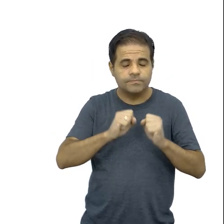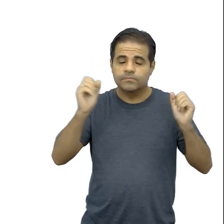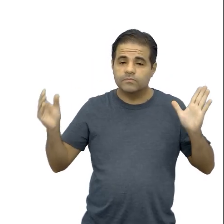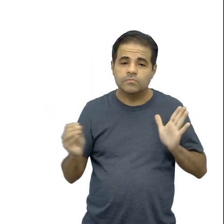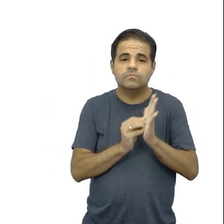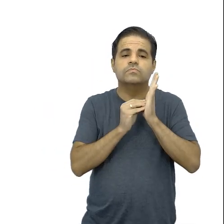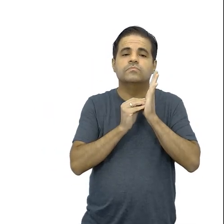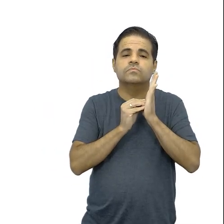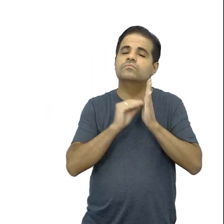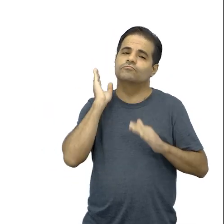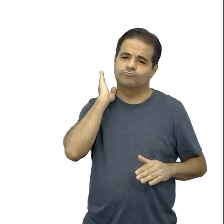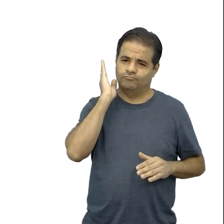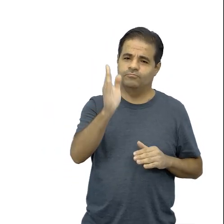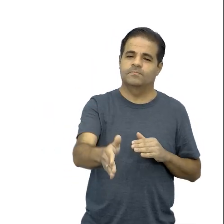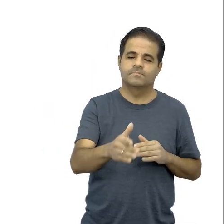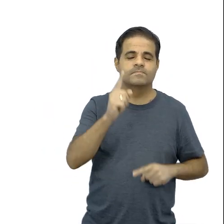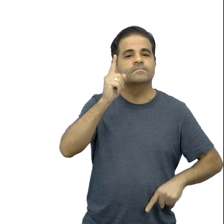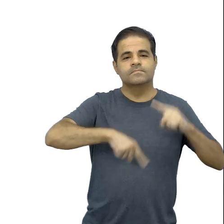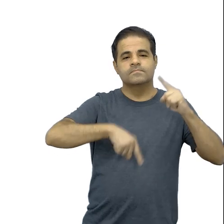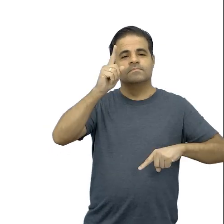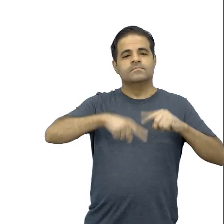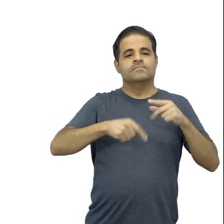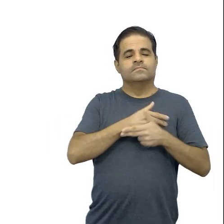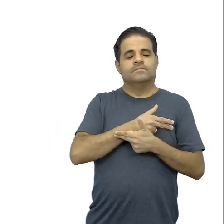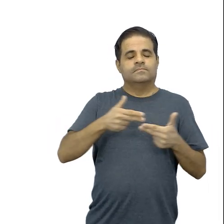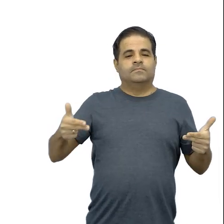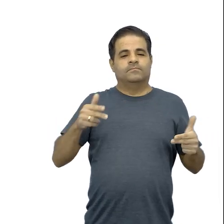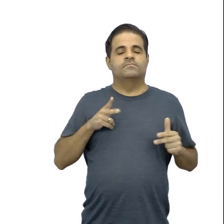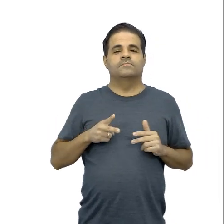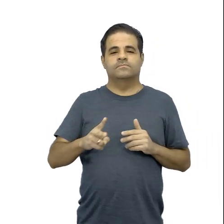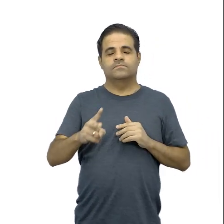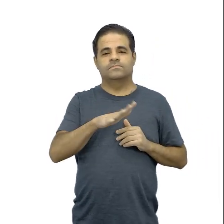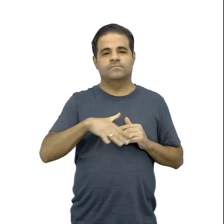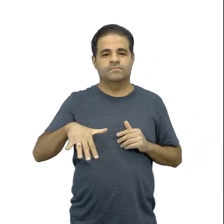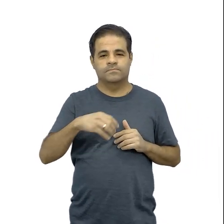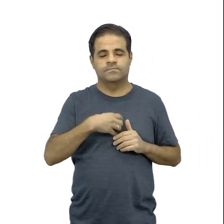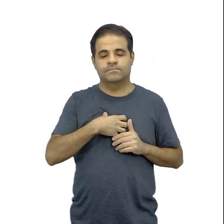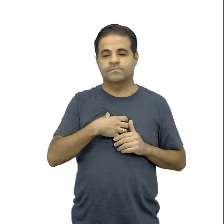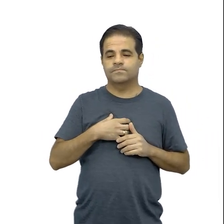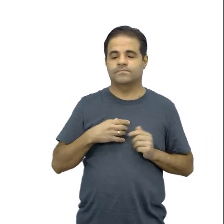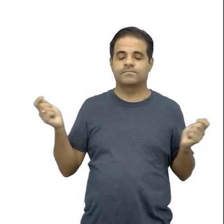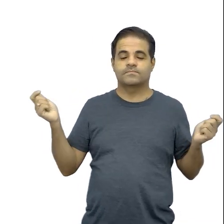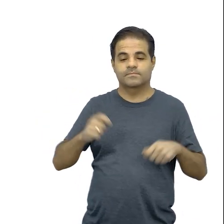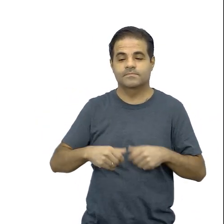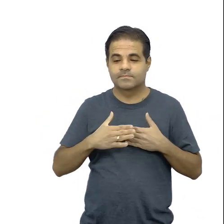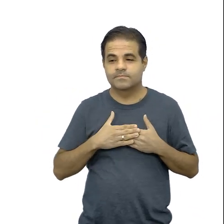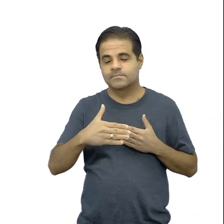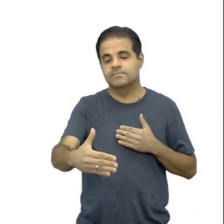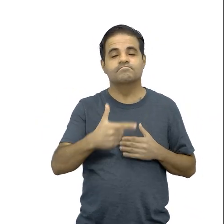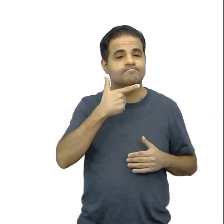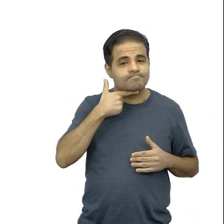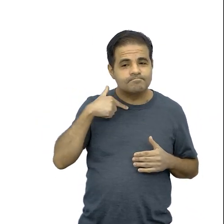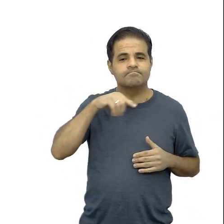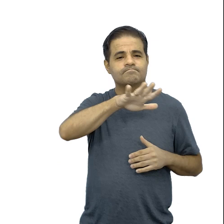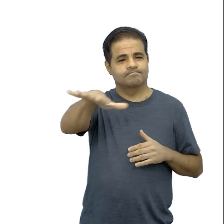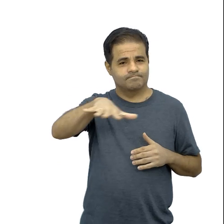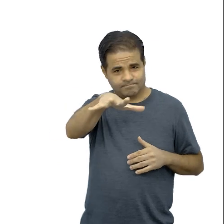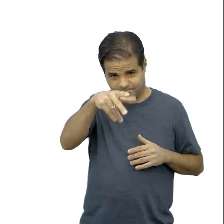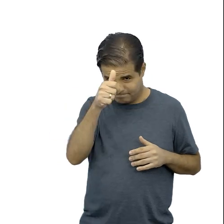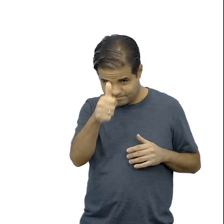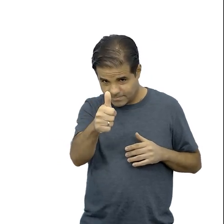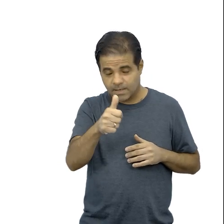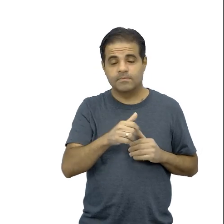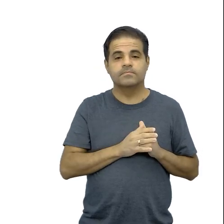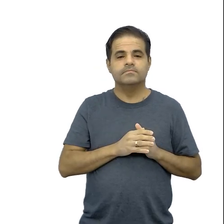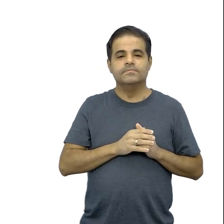constatar, né, diretamente no material. Então, isso é sempre uma condição aí bem desejável, tá bem?